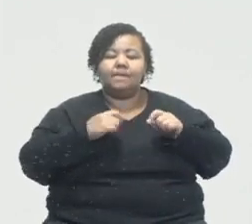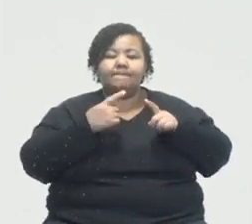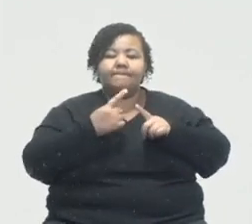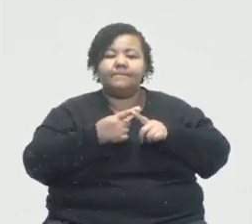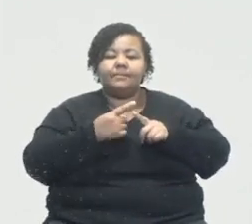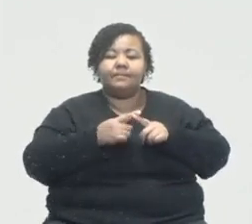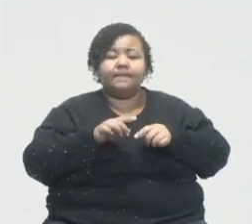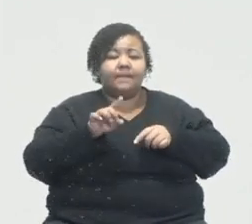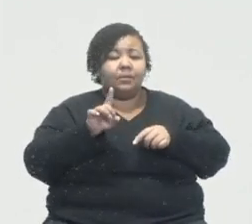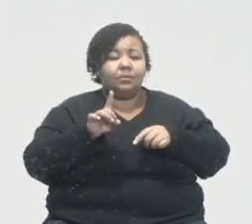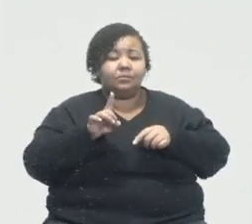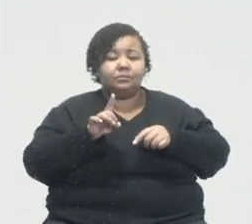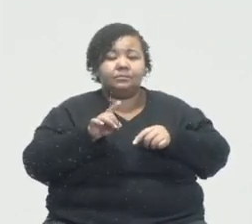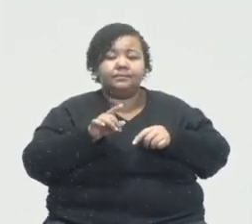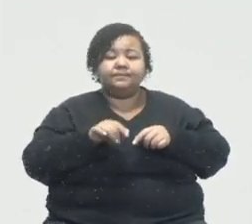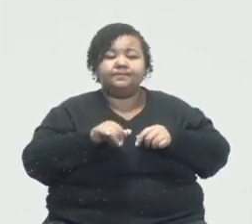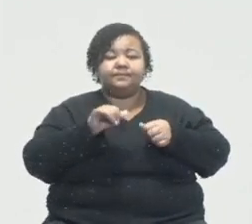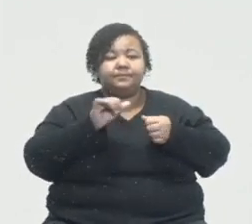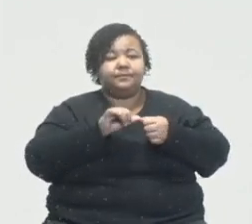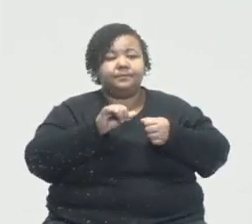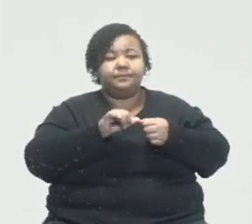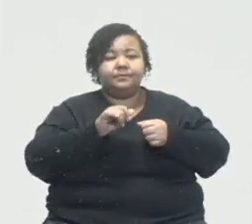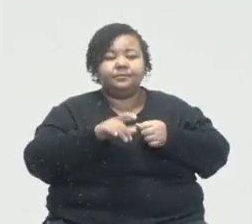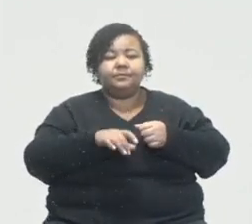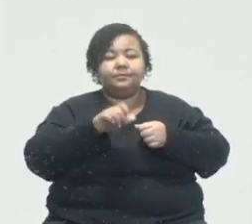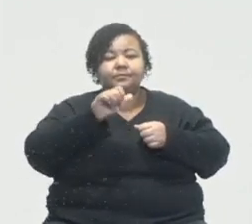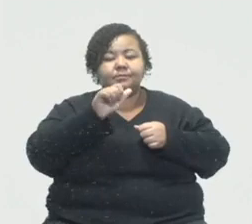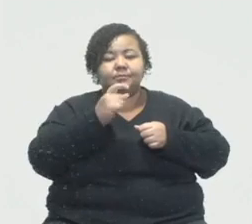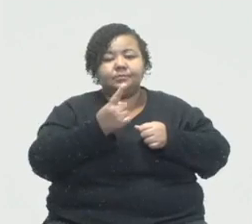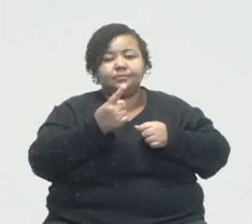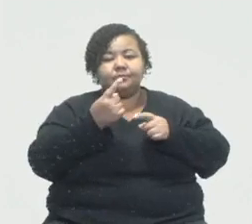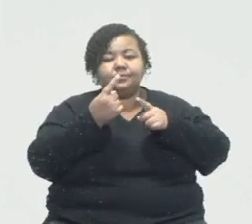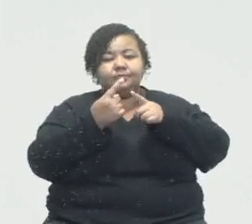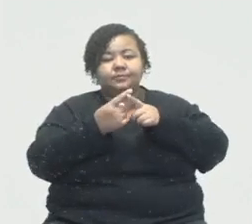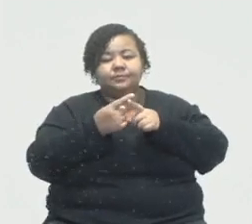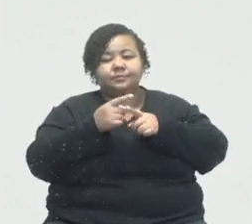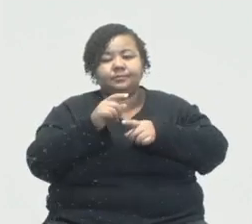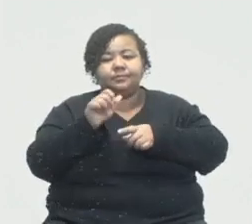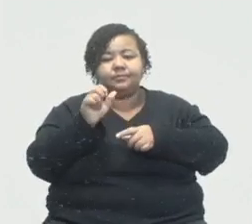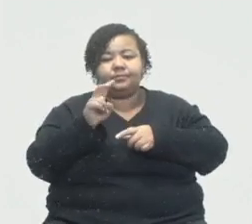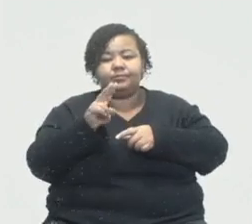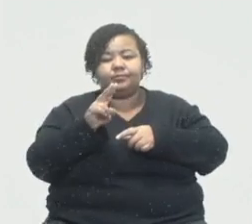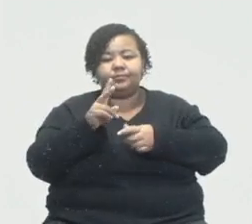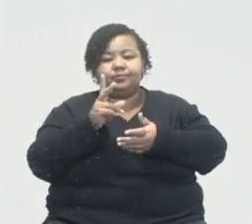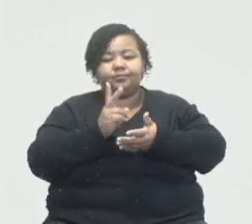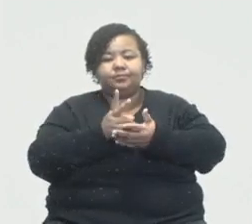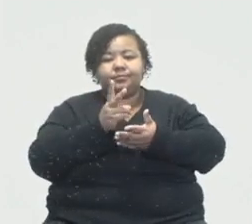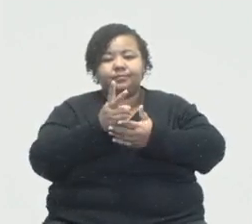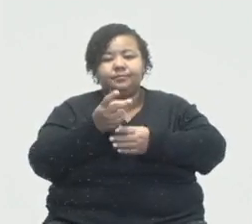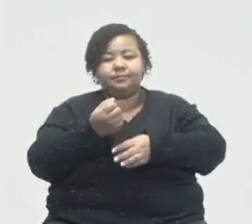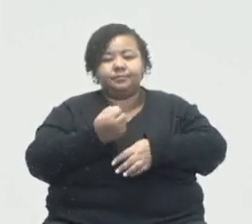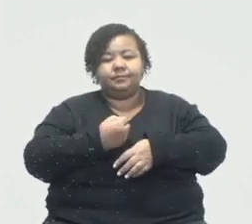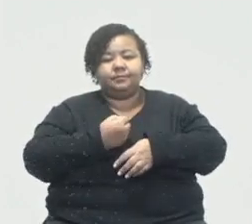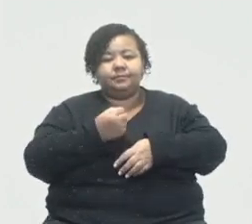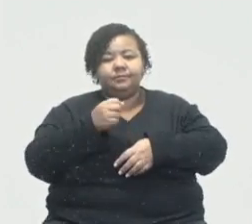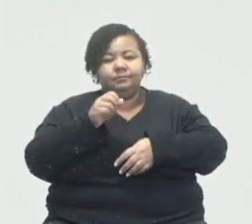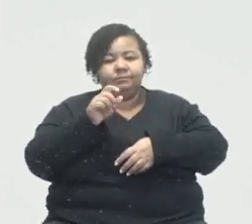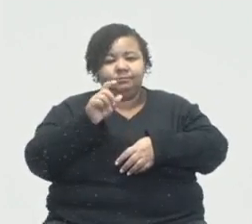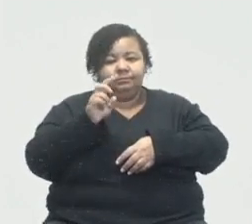multiplicação? O 1. Então, realizando aqui 1 vezes o nosso vetor u, será o nosso próprio